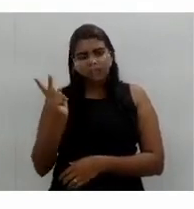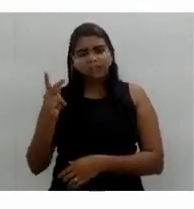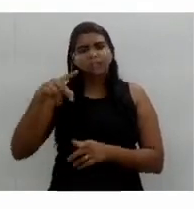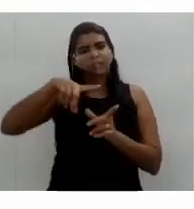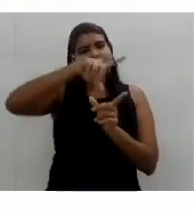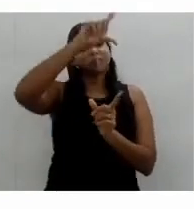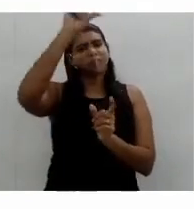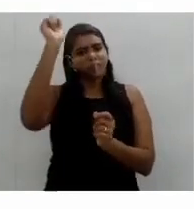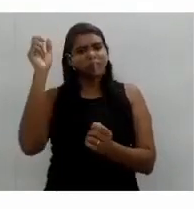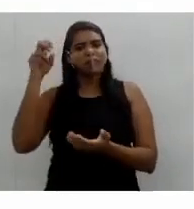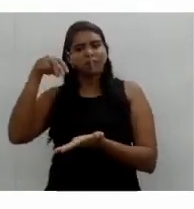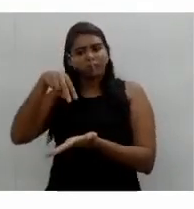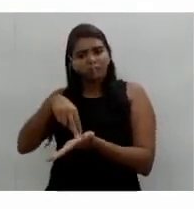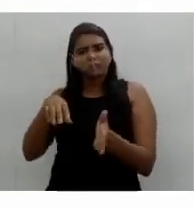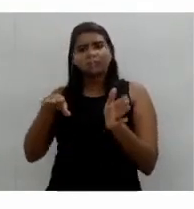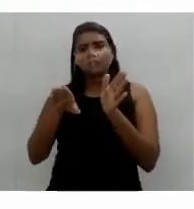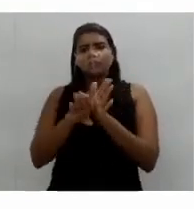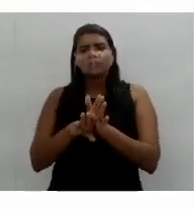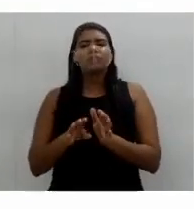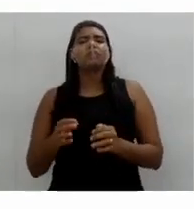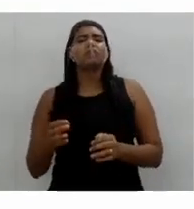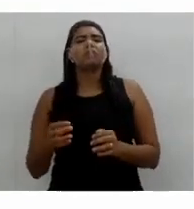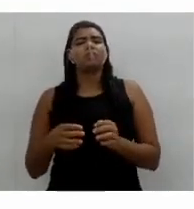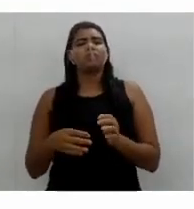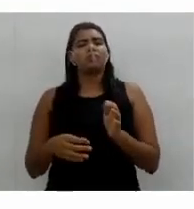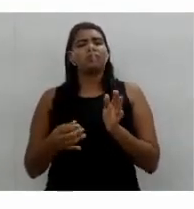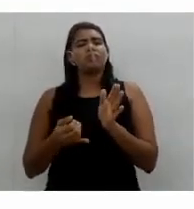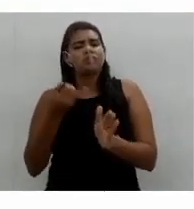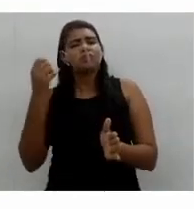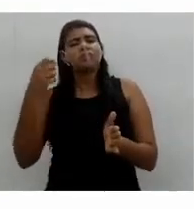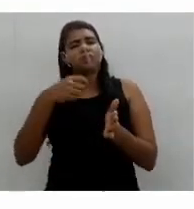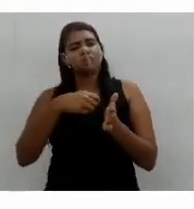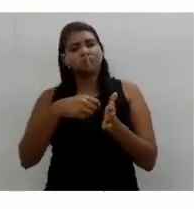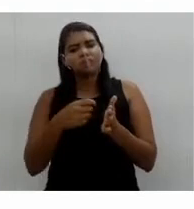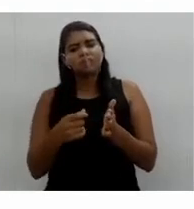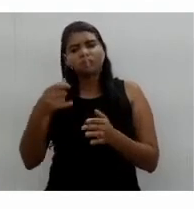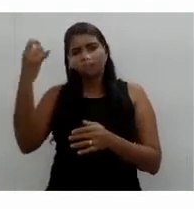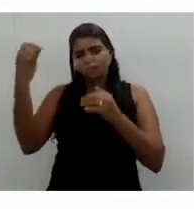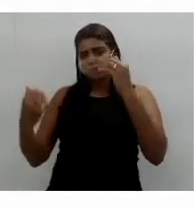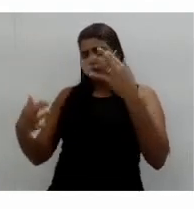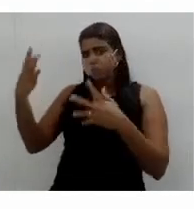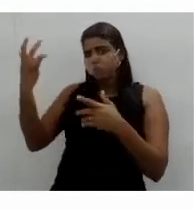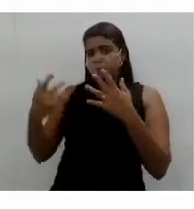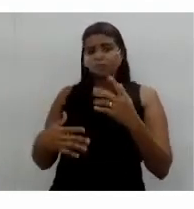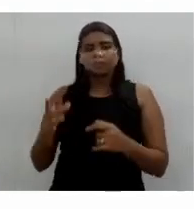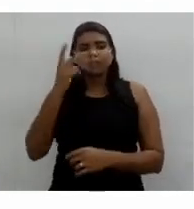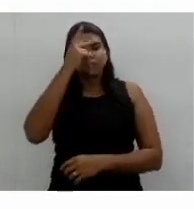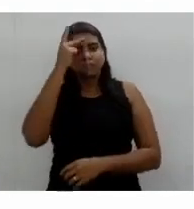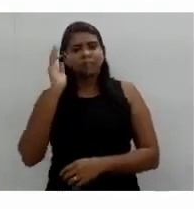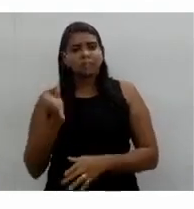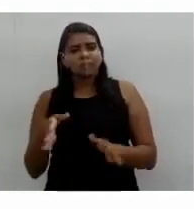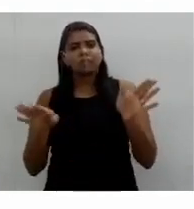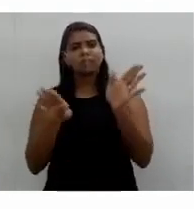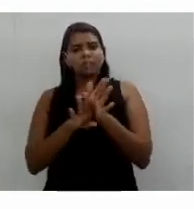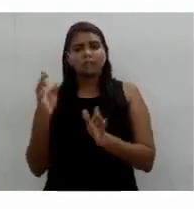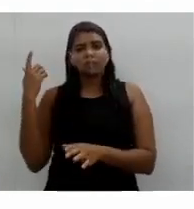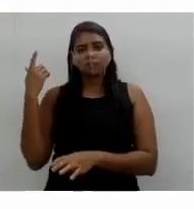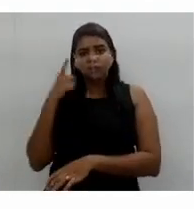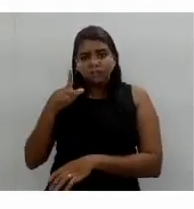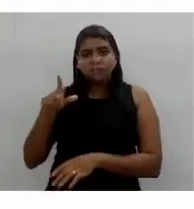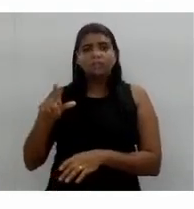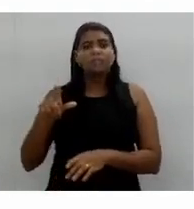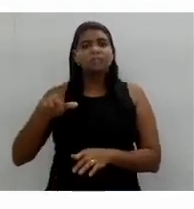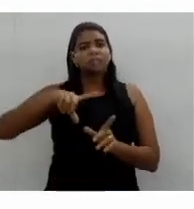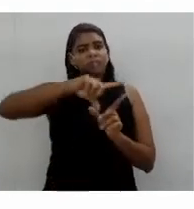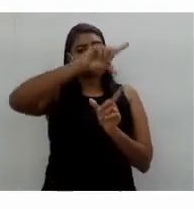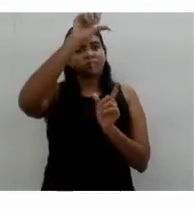tem muitas evidências, muitos registros históricos dessa ida do ser humano à Lua. Mas mesmo assim